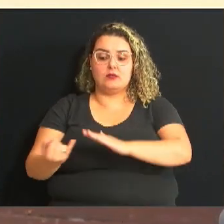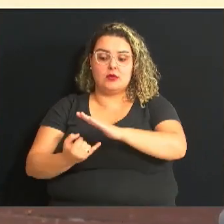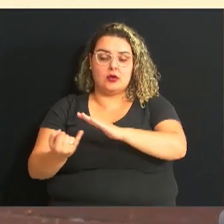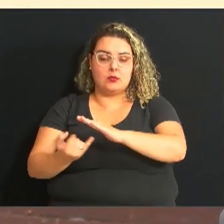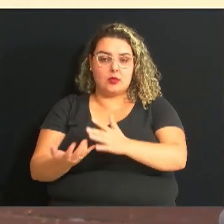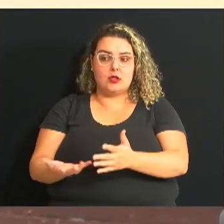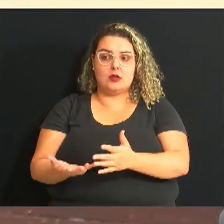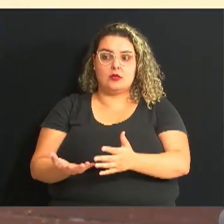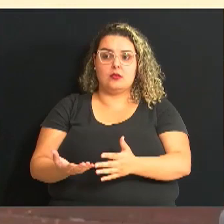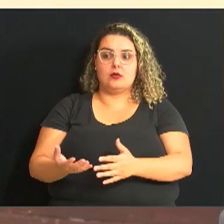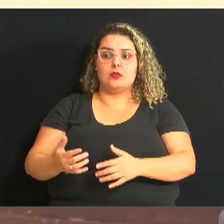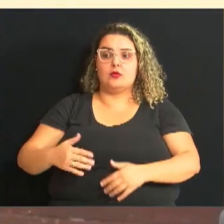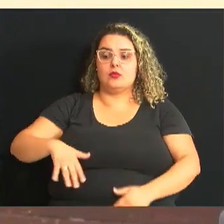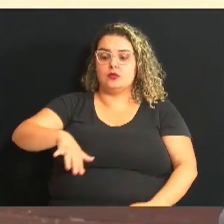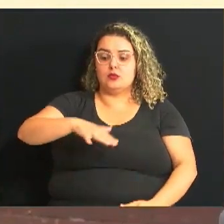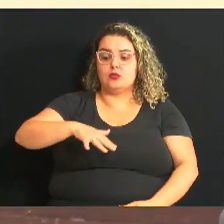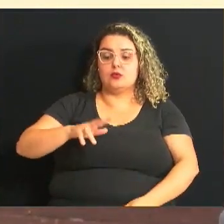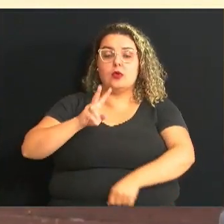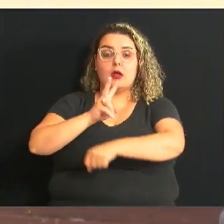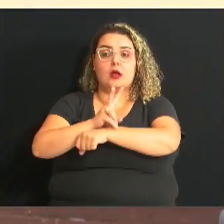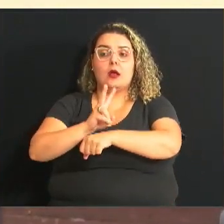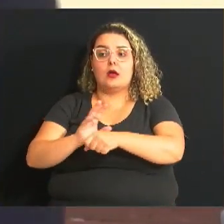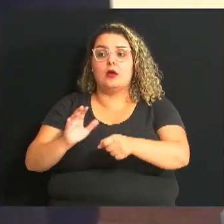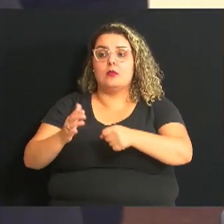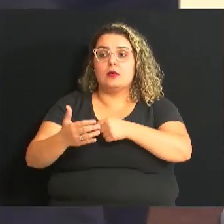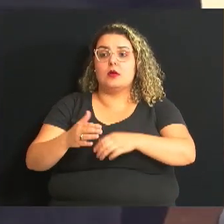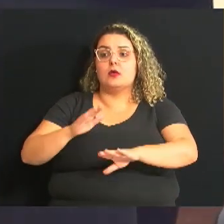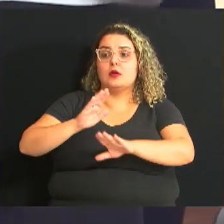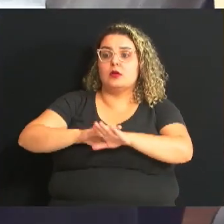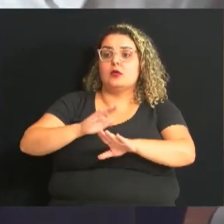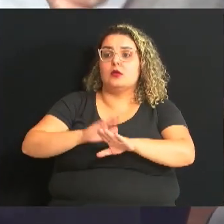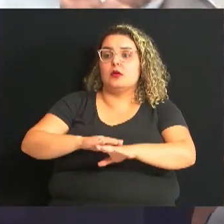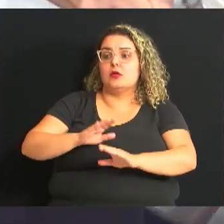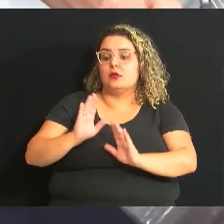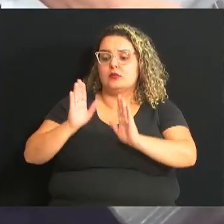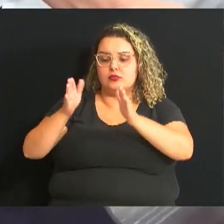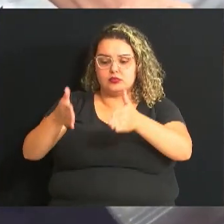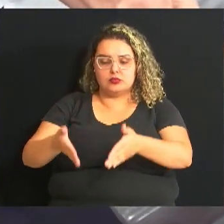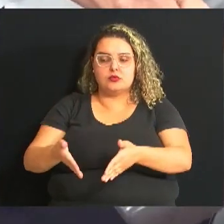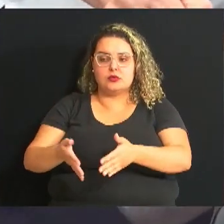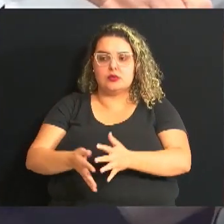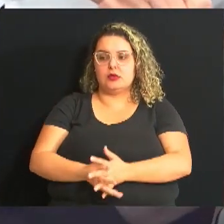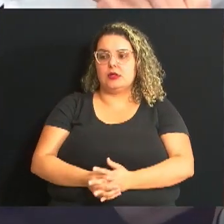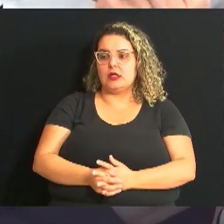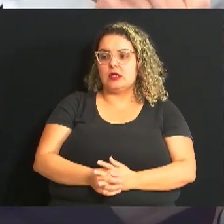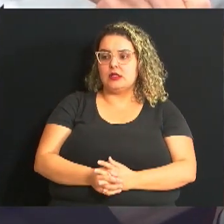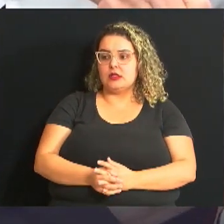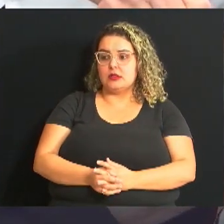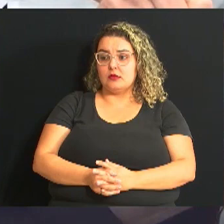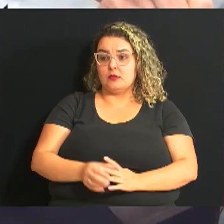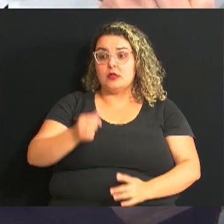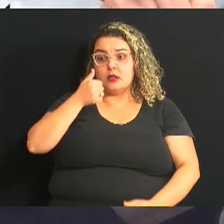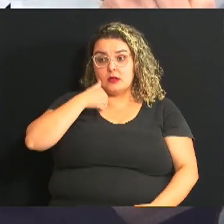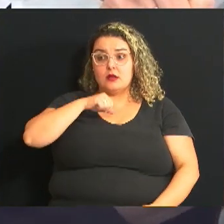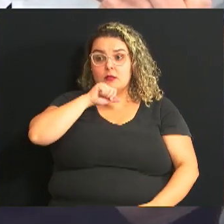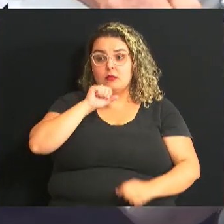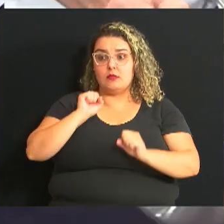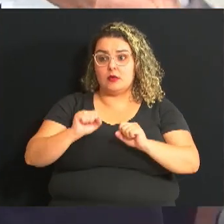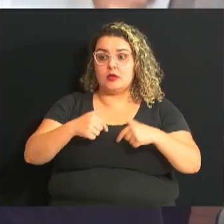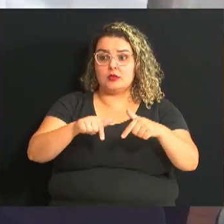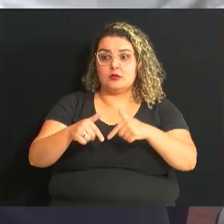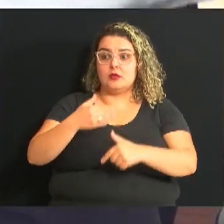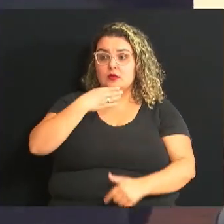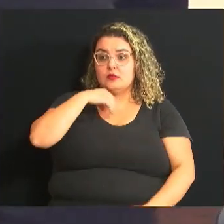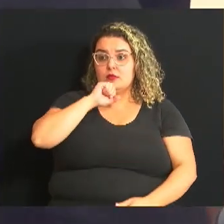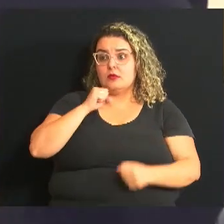ficar no espaço protegido, com atividades direcionadas, né? Para que a mãe possa trabalhar, o